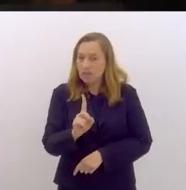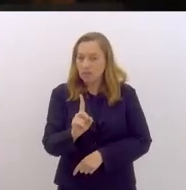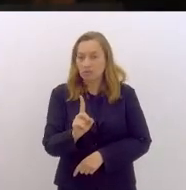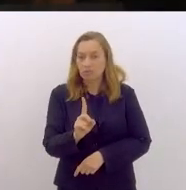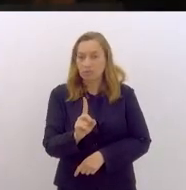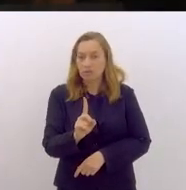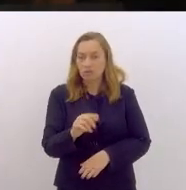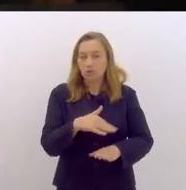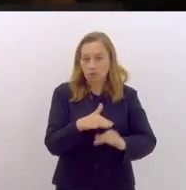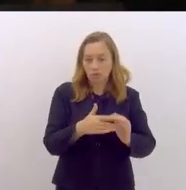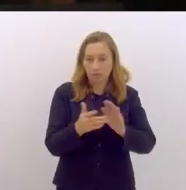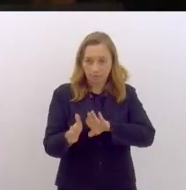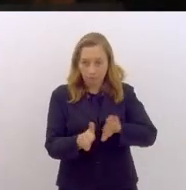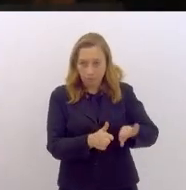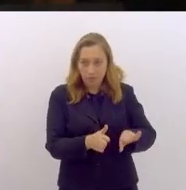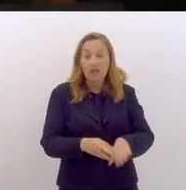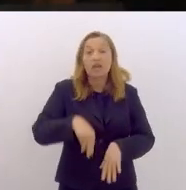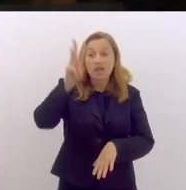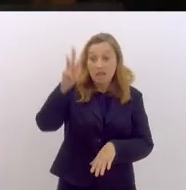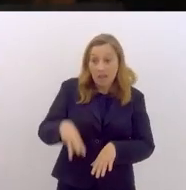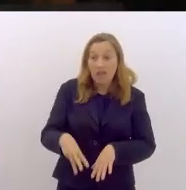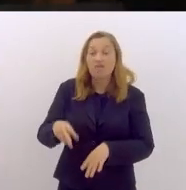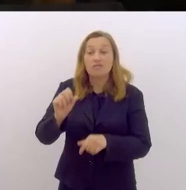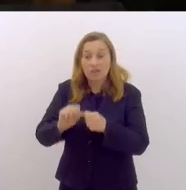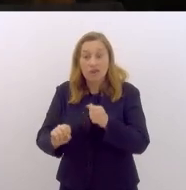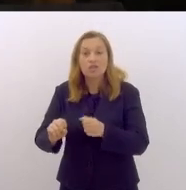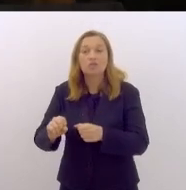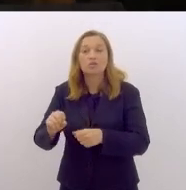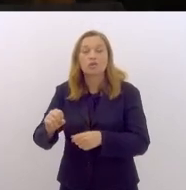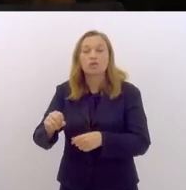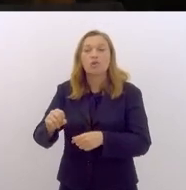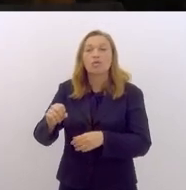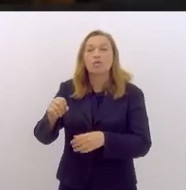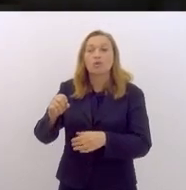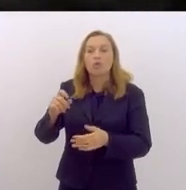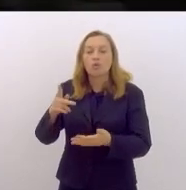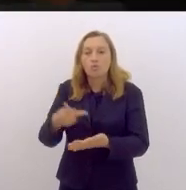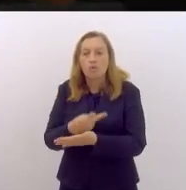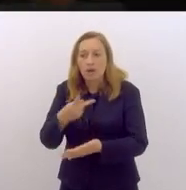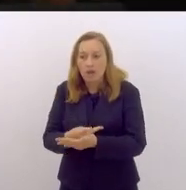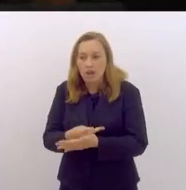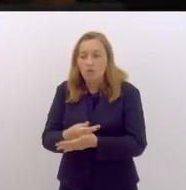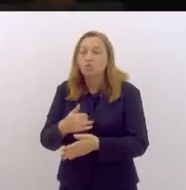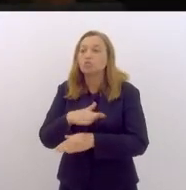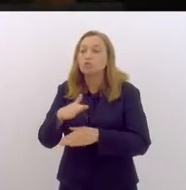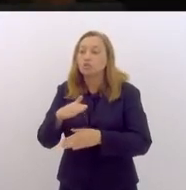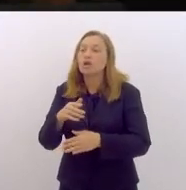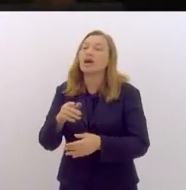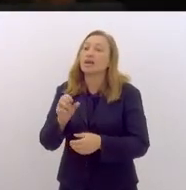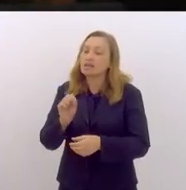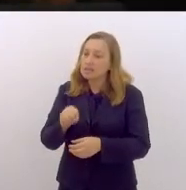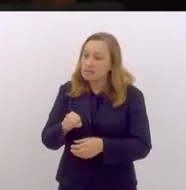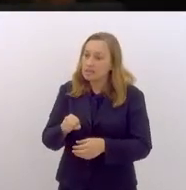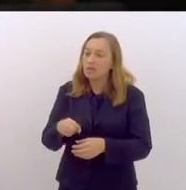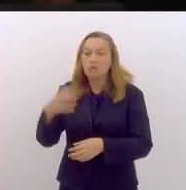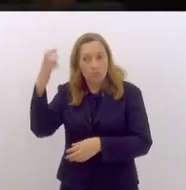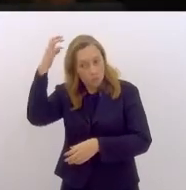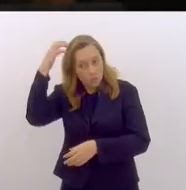jurídica. Quem fez o erro, pague pelo erro. Mas não toda uma torcida se afastada do estádio